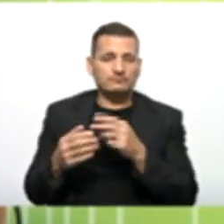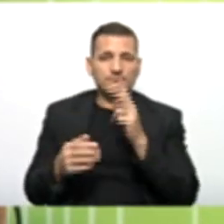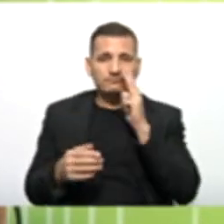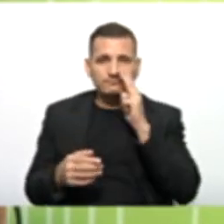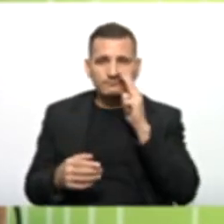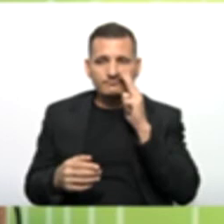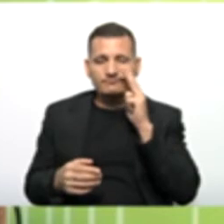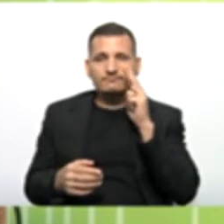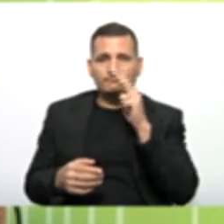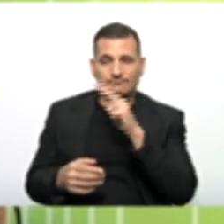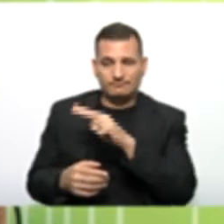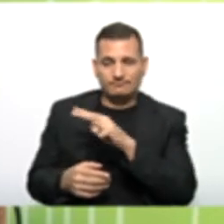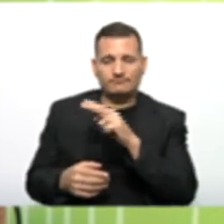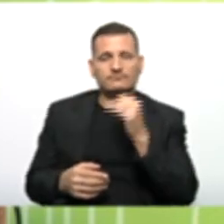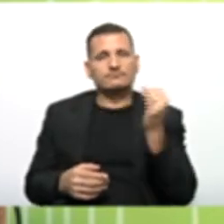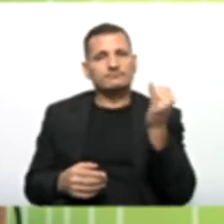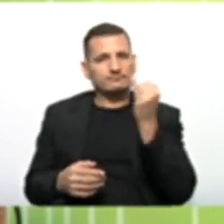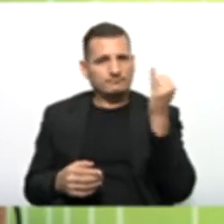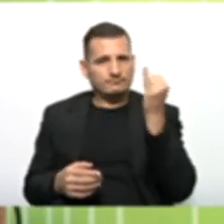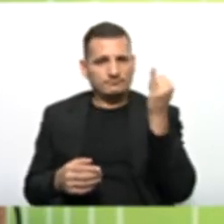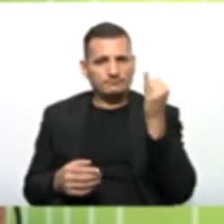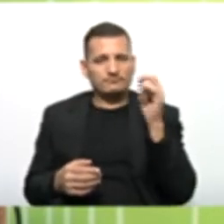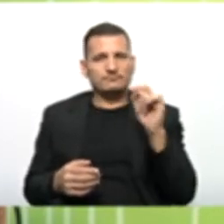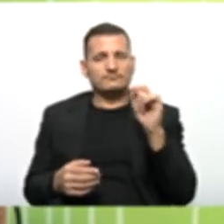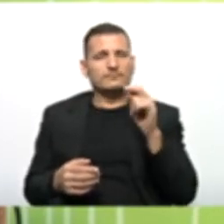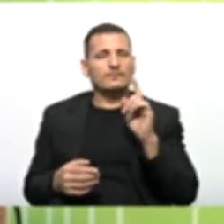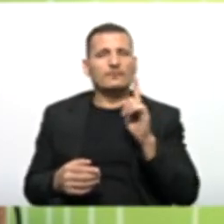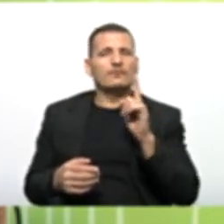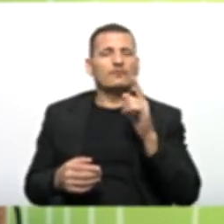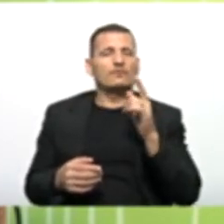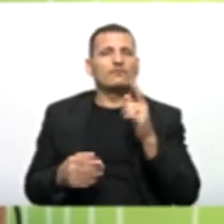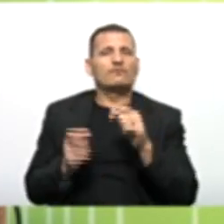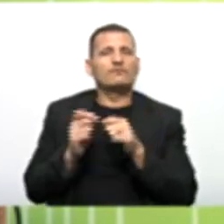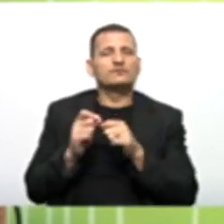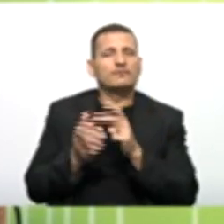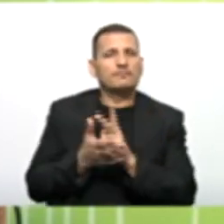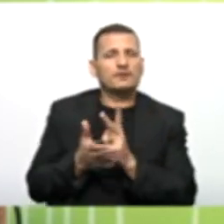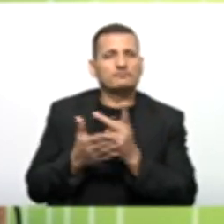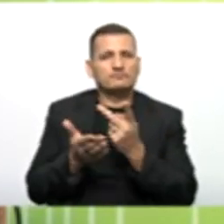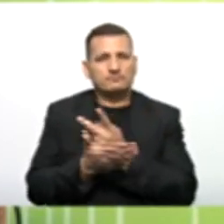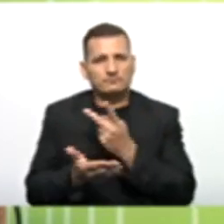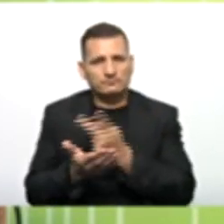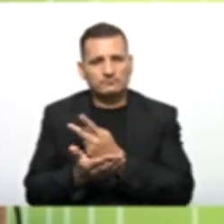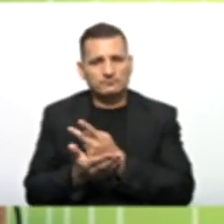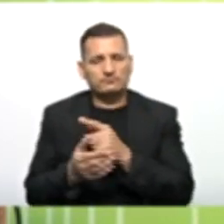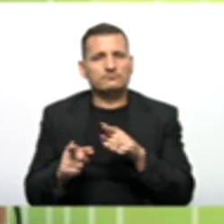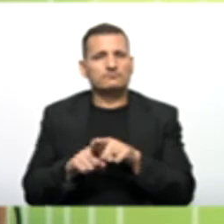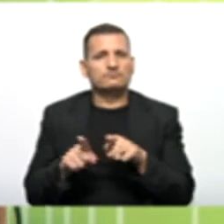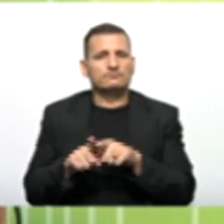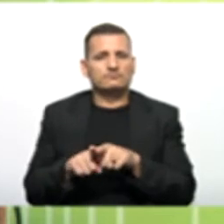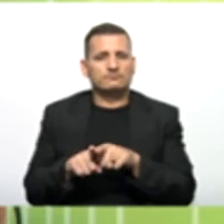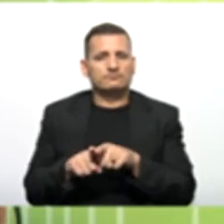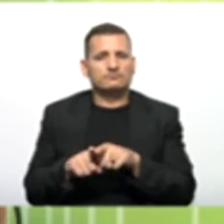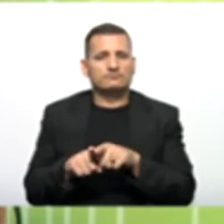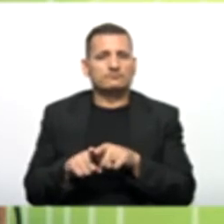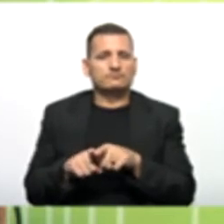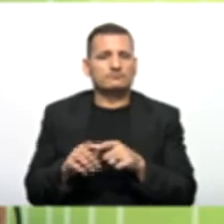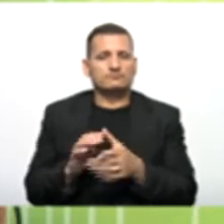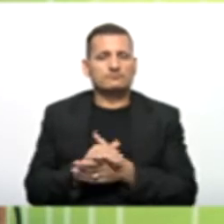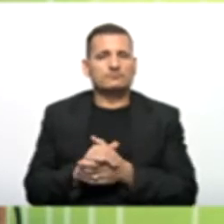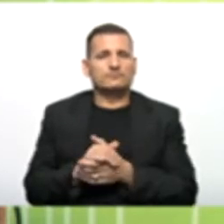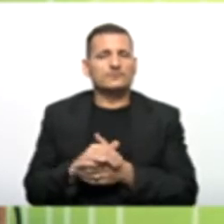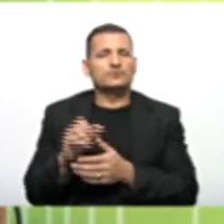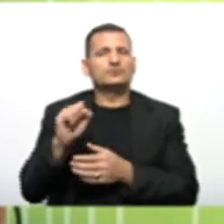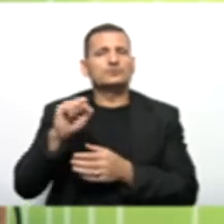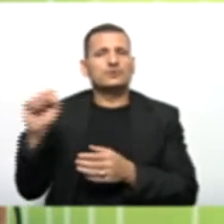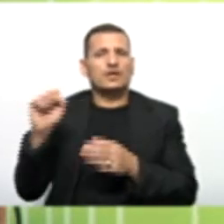passado é muito importante para quê? Para que a gente não cometa os mesmos erros e para que a gente possa estar reaplicando aquelas atividades de